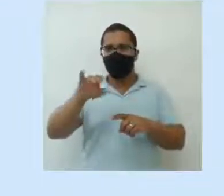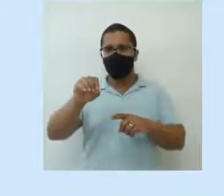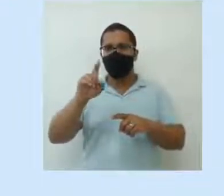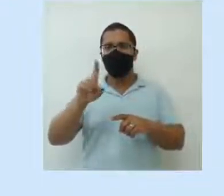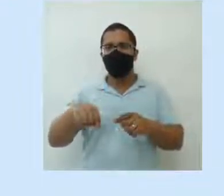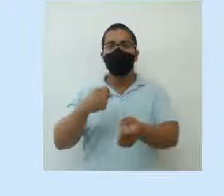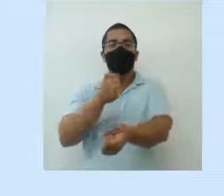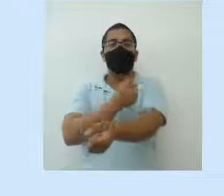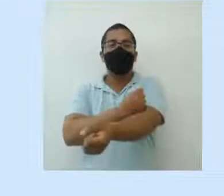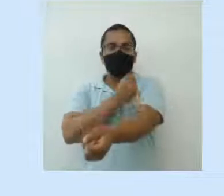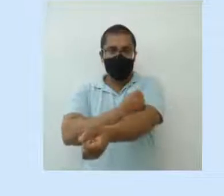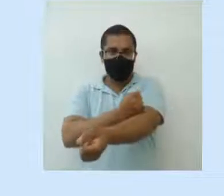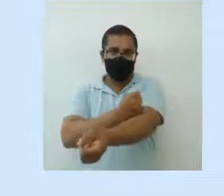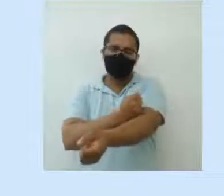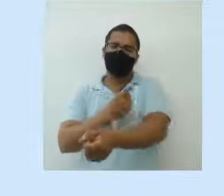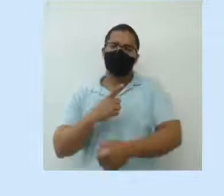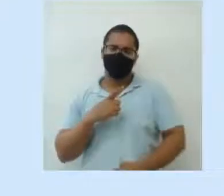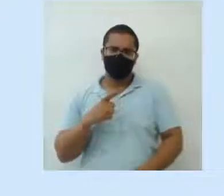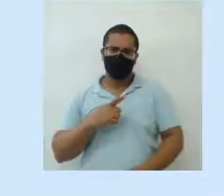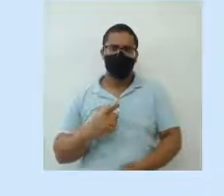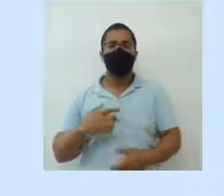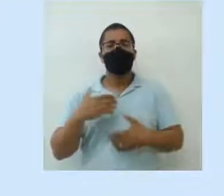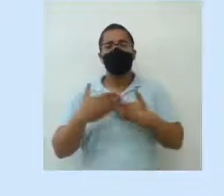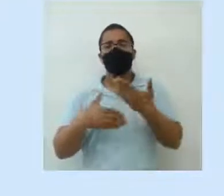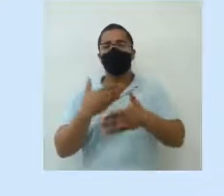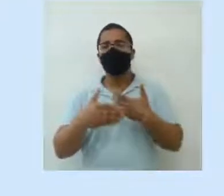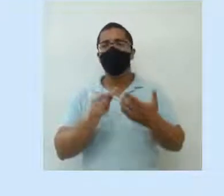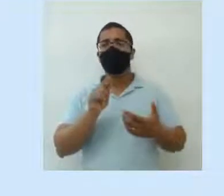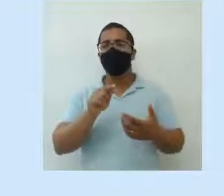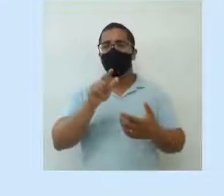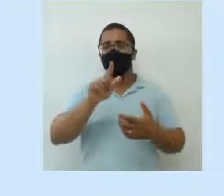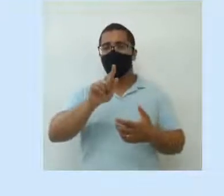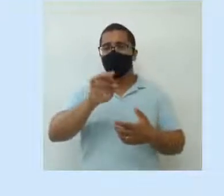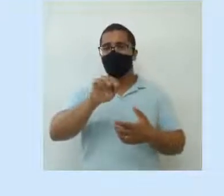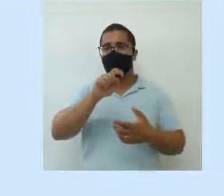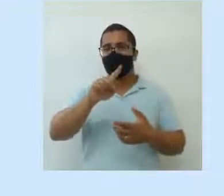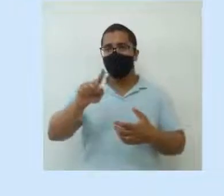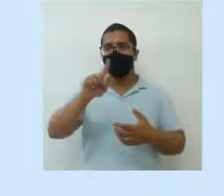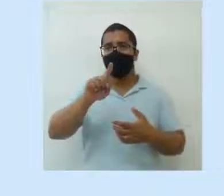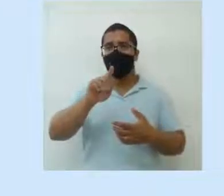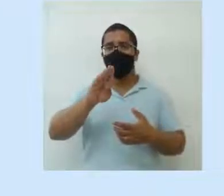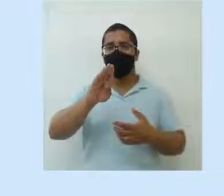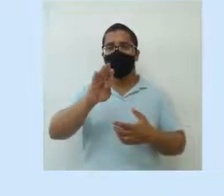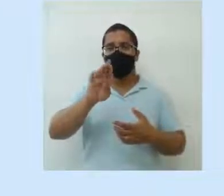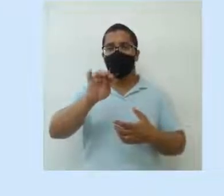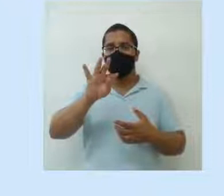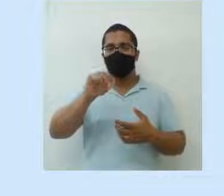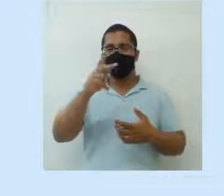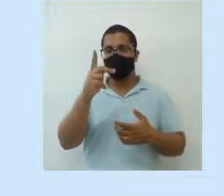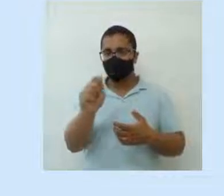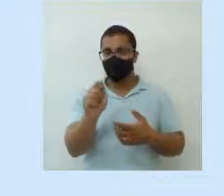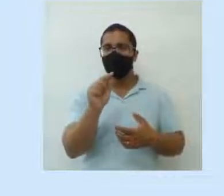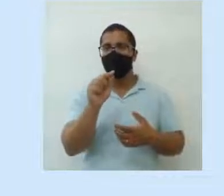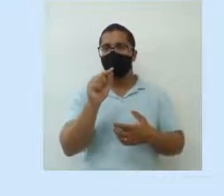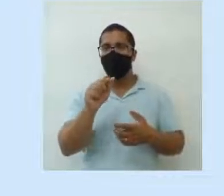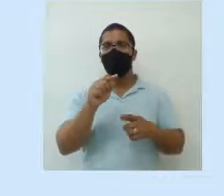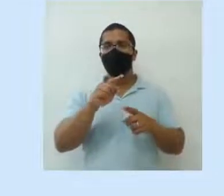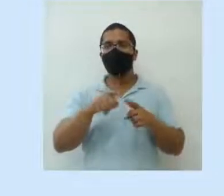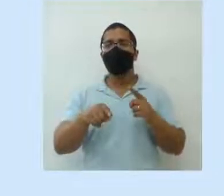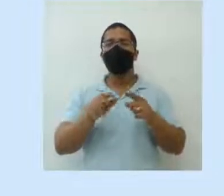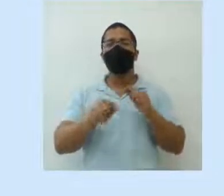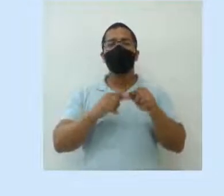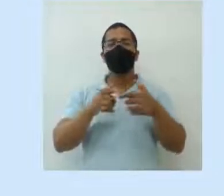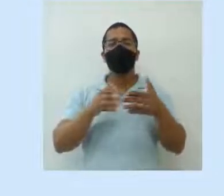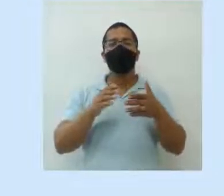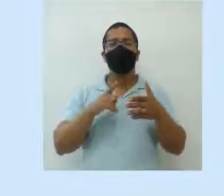países imperialistas na China. A Grã-Bretanha, comércio do ópio e a anexação de quê? De territórios